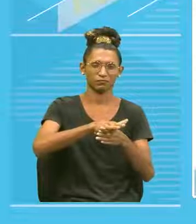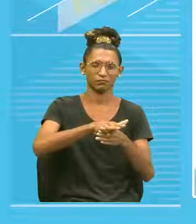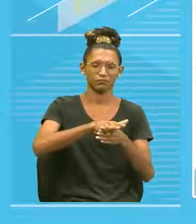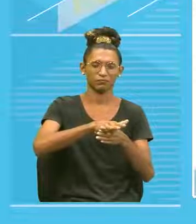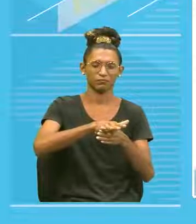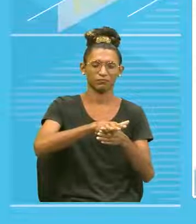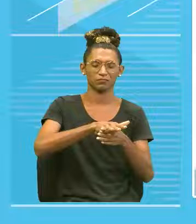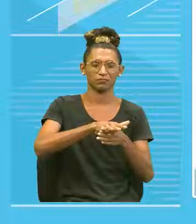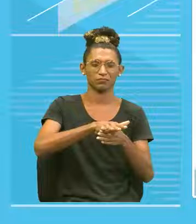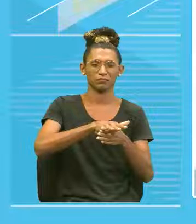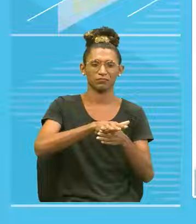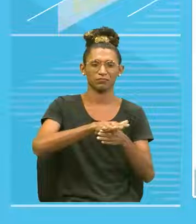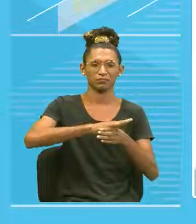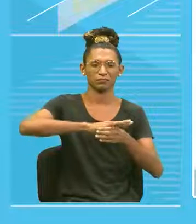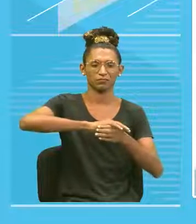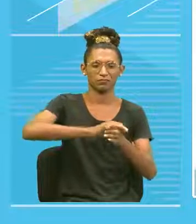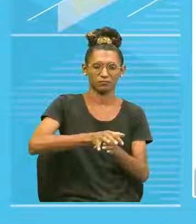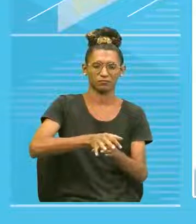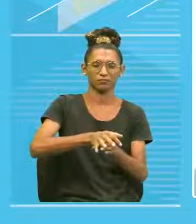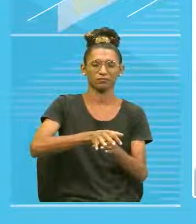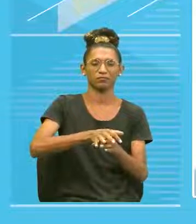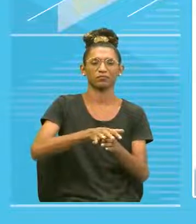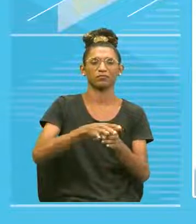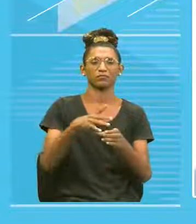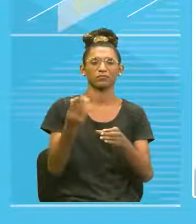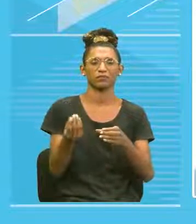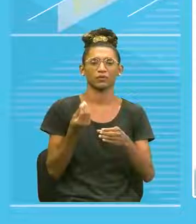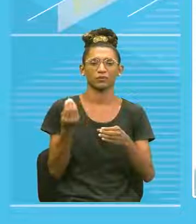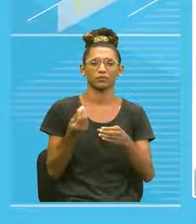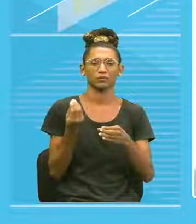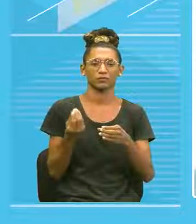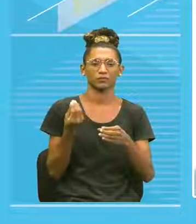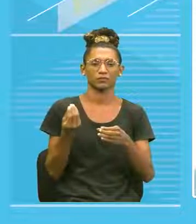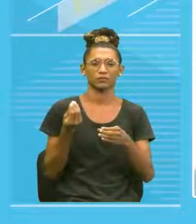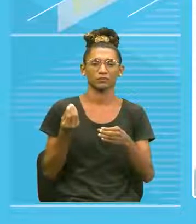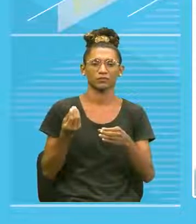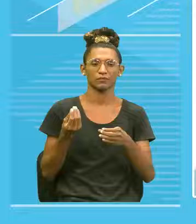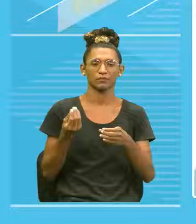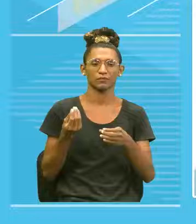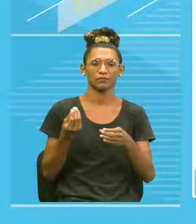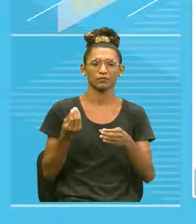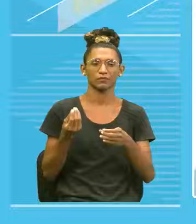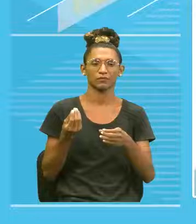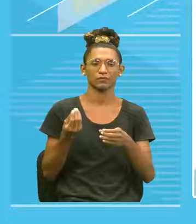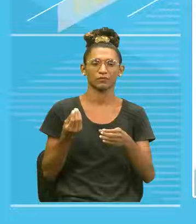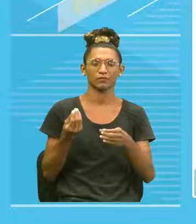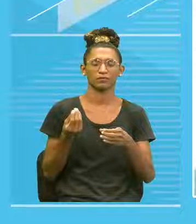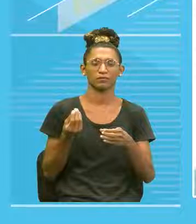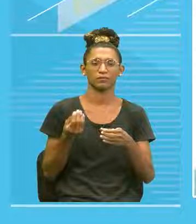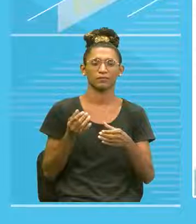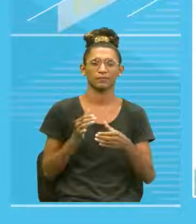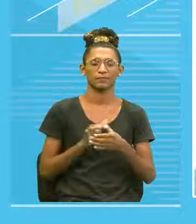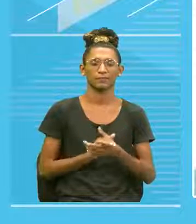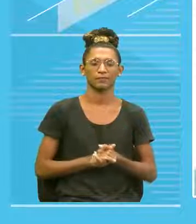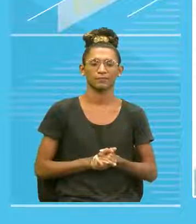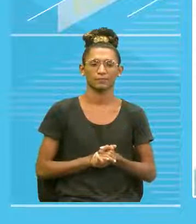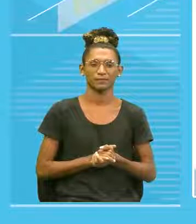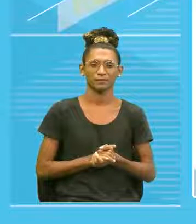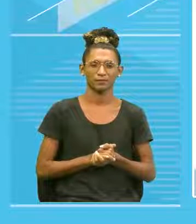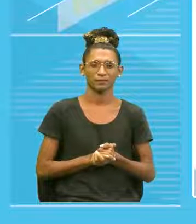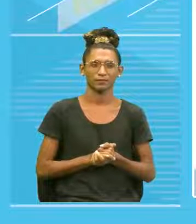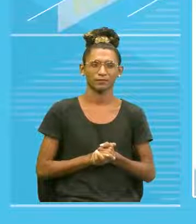a de tampa meus amigos é um meio sem óculos anaeróbio e